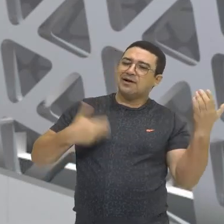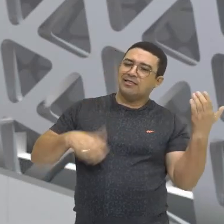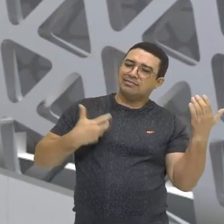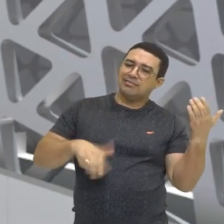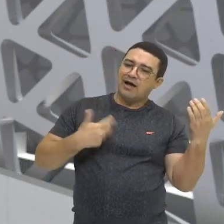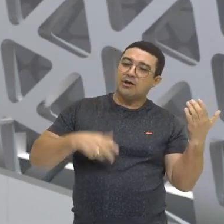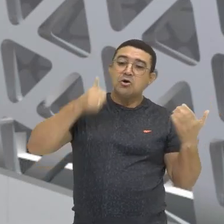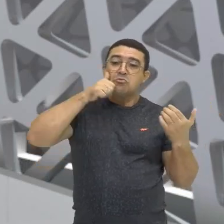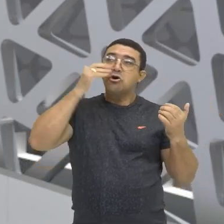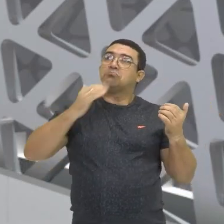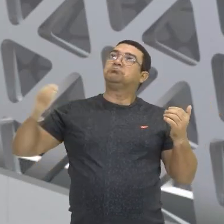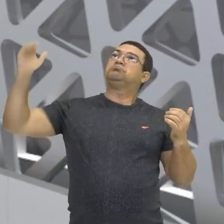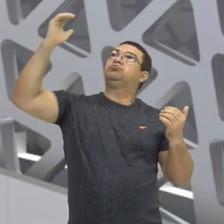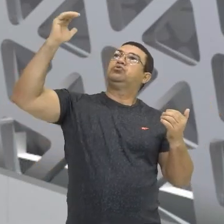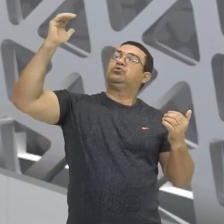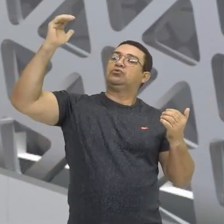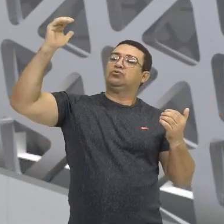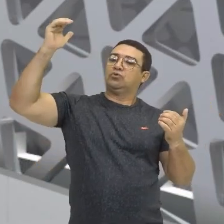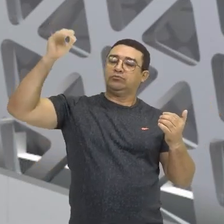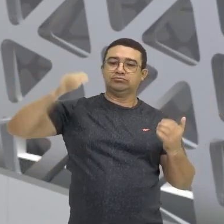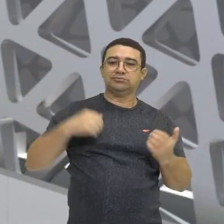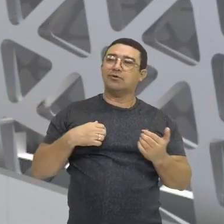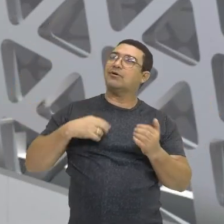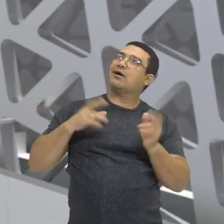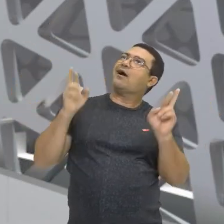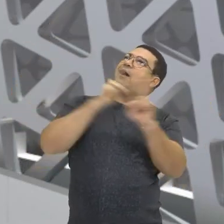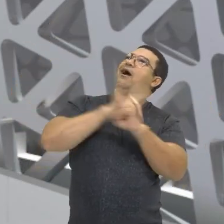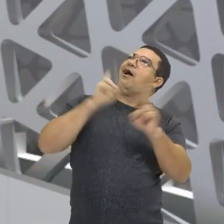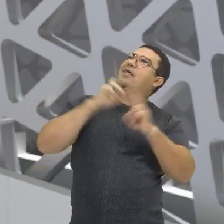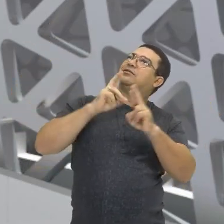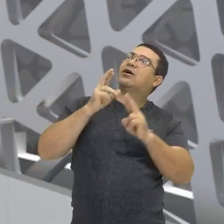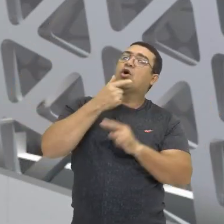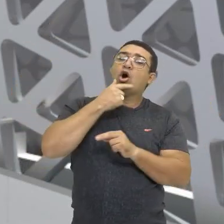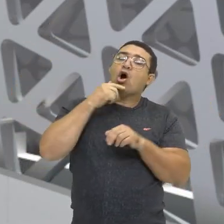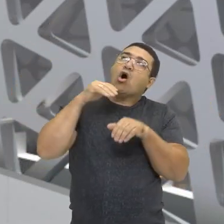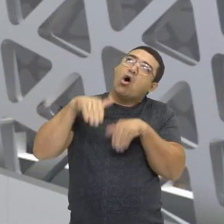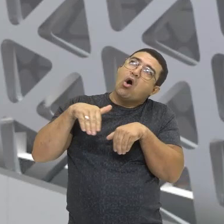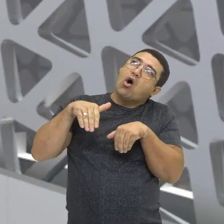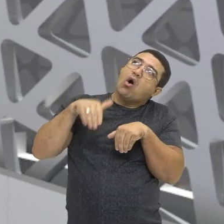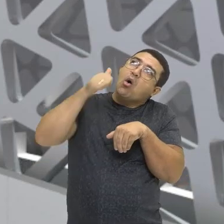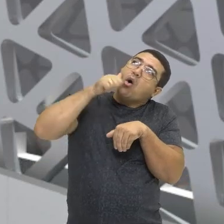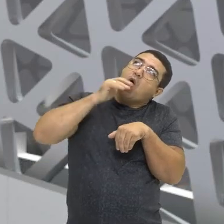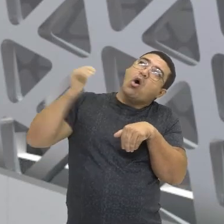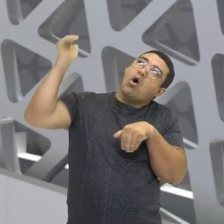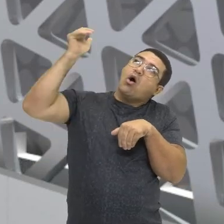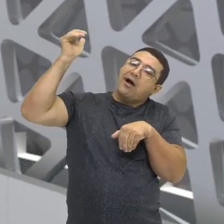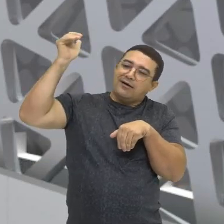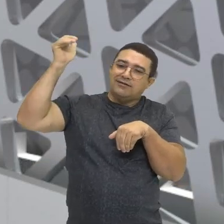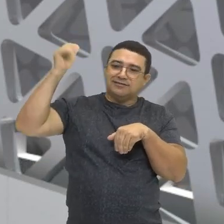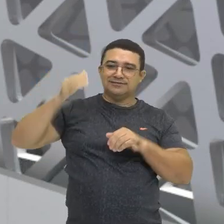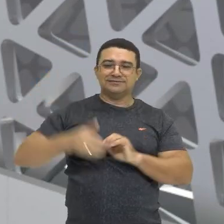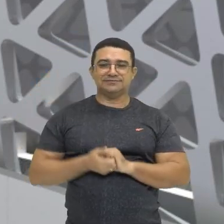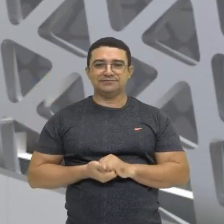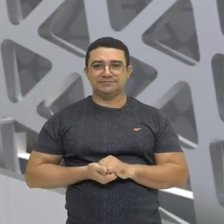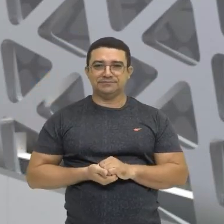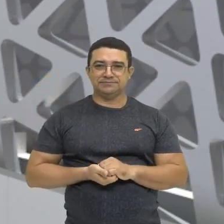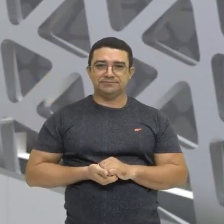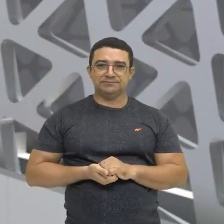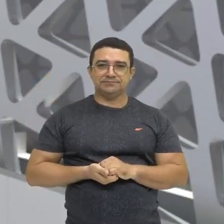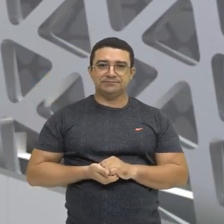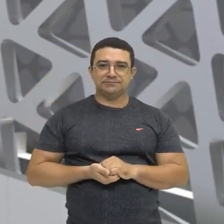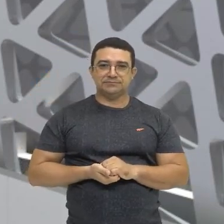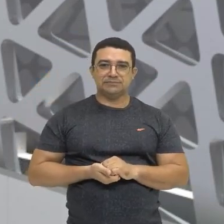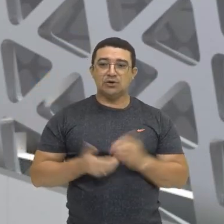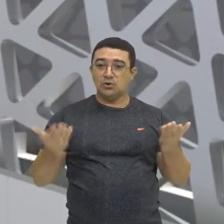essas influências nas músicas, né? Essa relação de vassalagem, do servilismo. É isso, meus amores. Então,